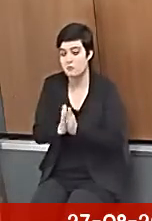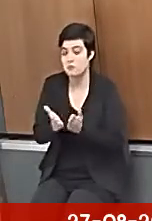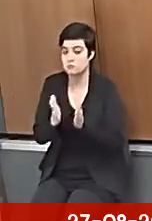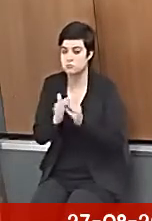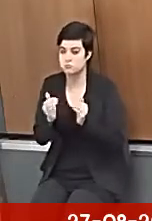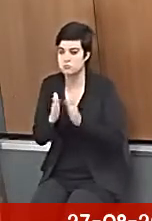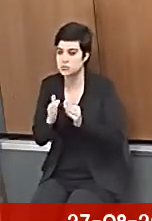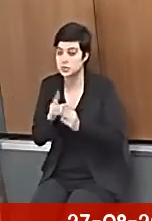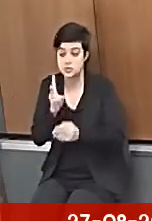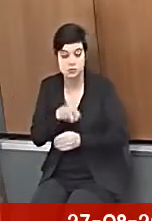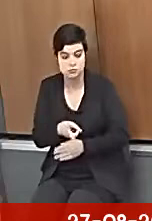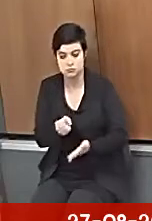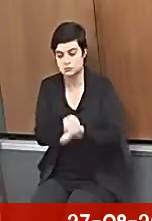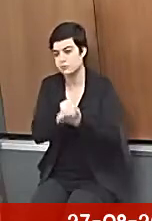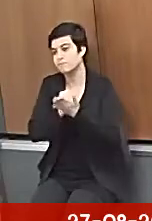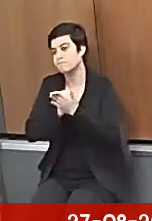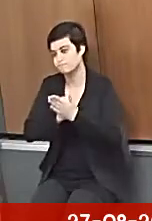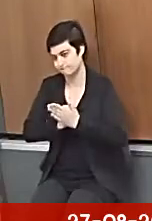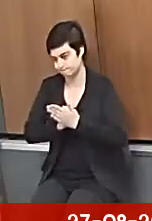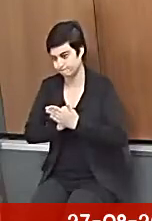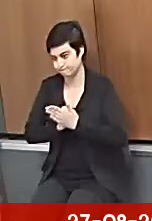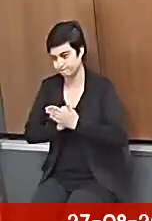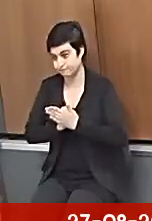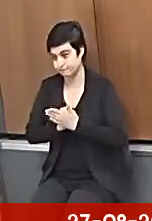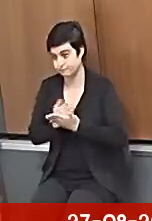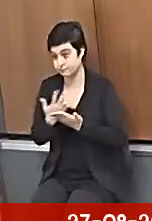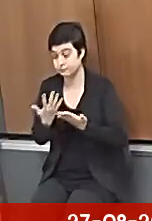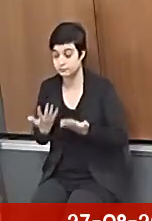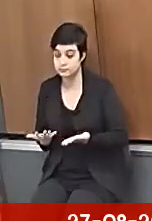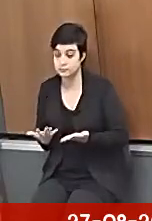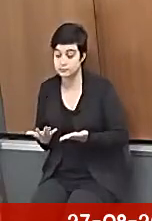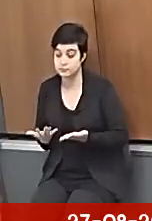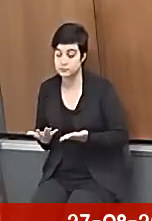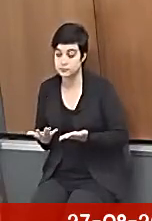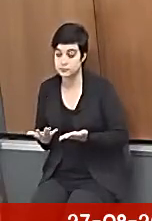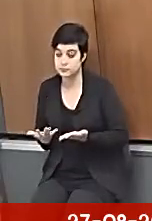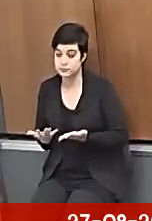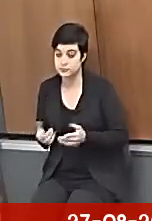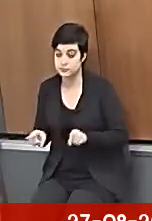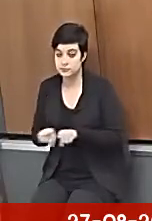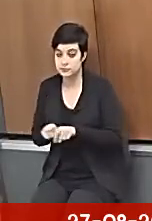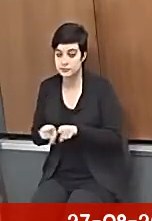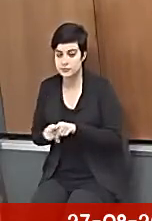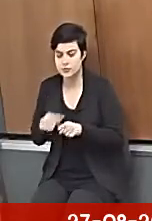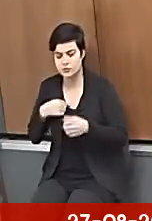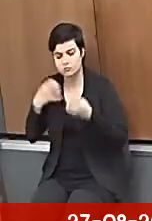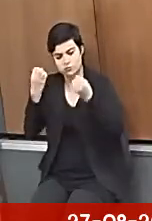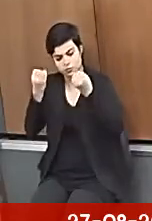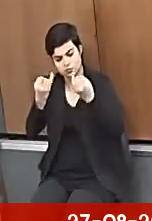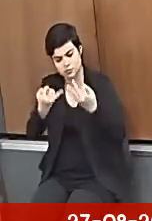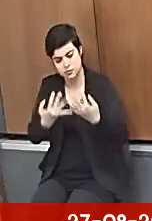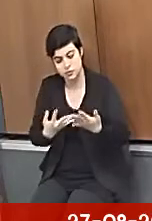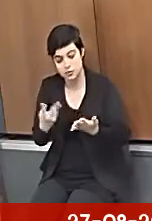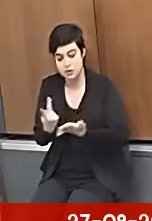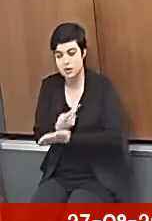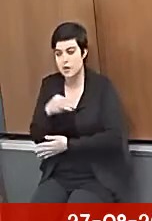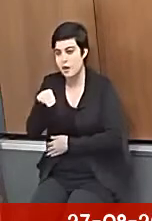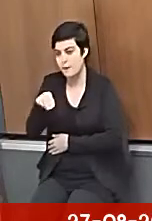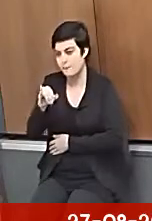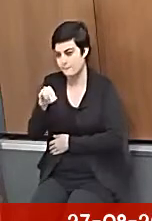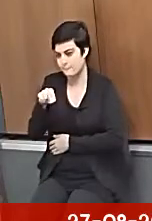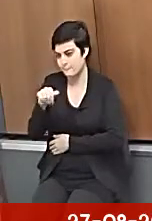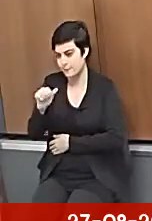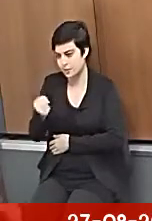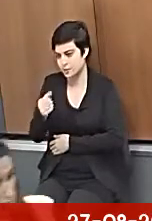coisa assim ele sempre solícito mas depois logo que eu passei todo caso a minas arena soltou uma